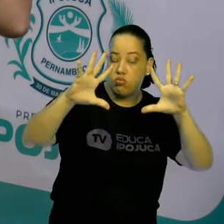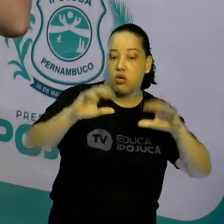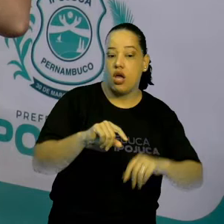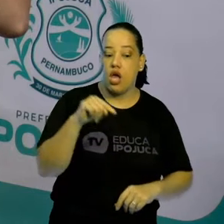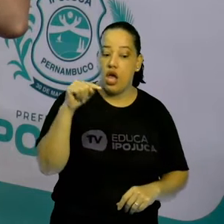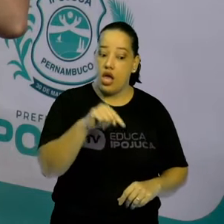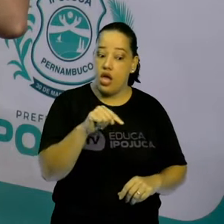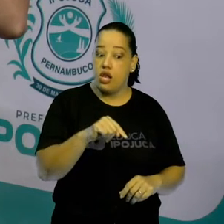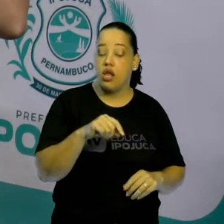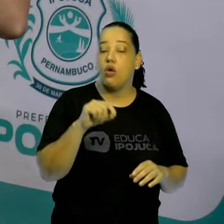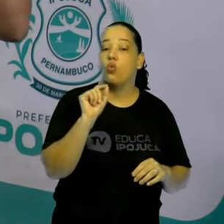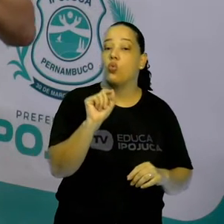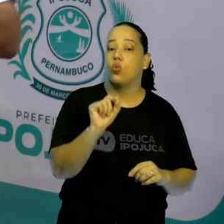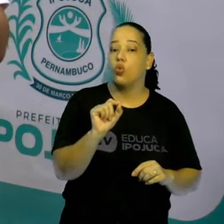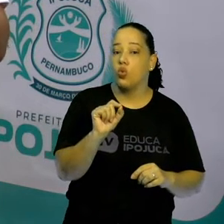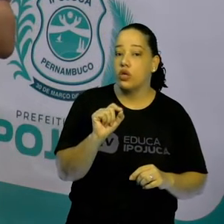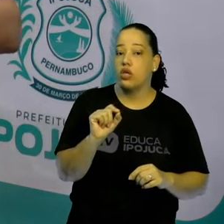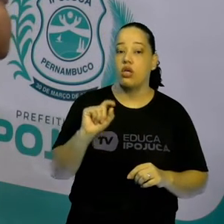atmosfera.